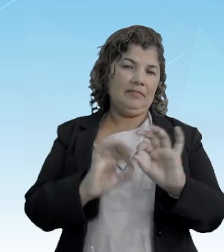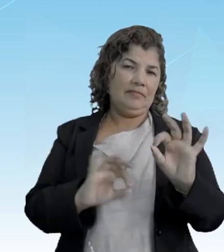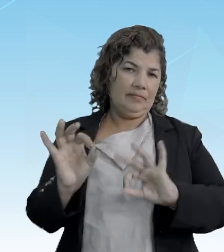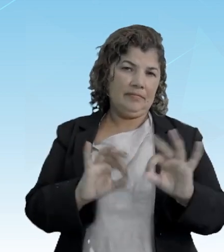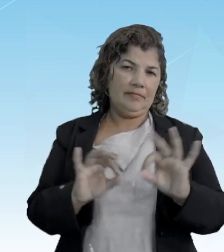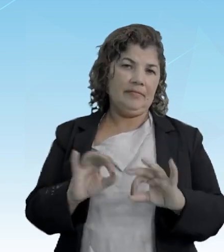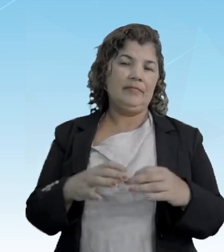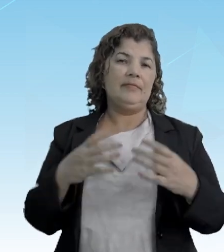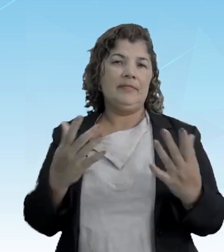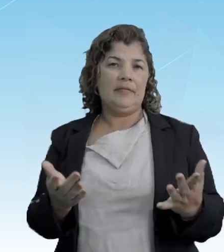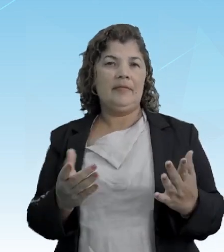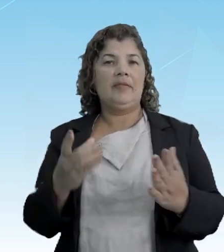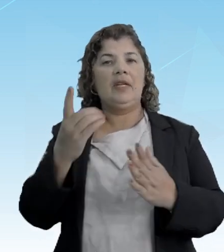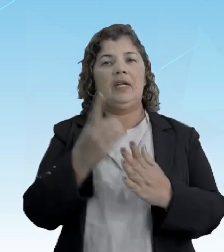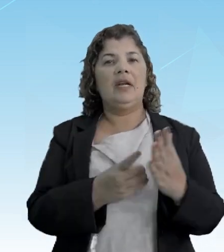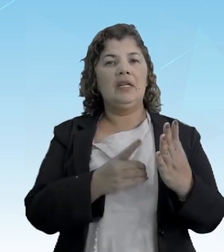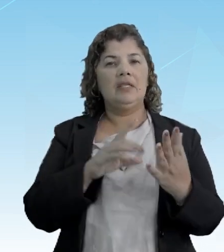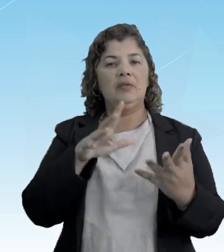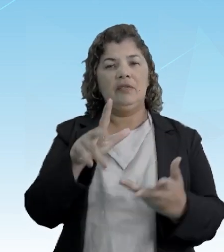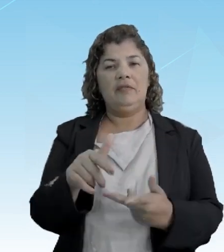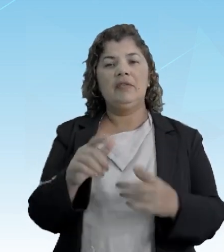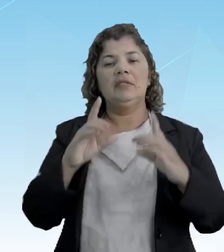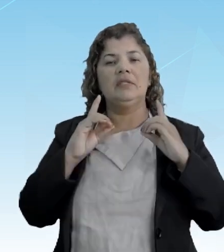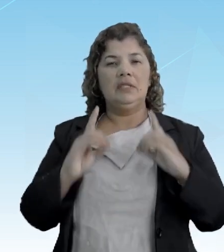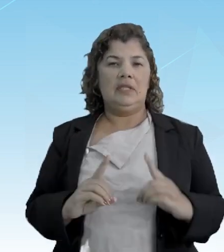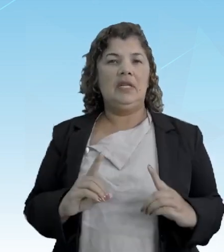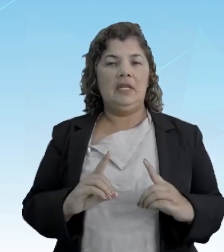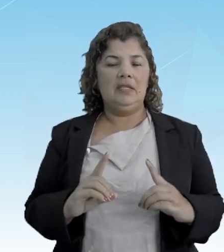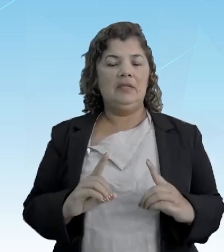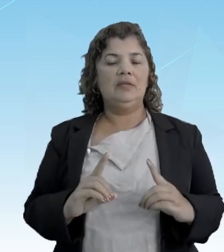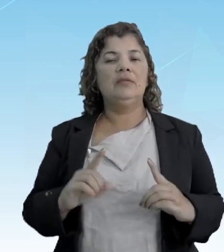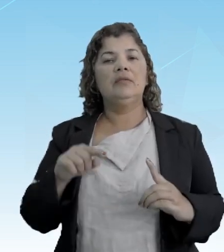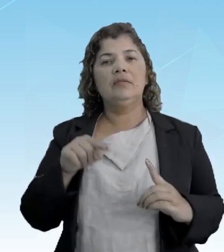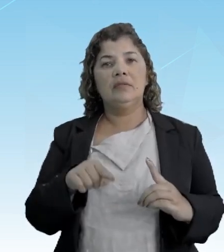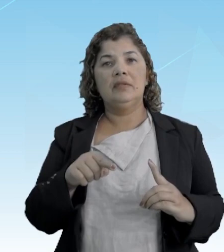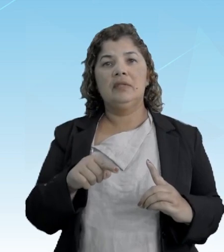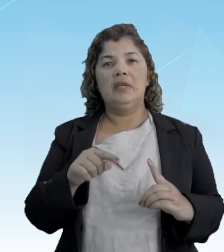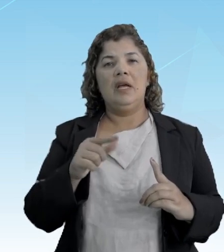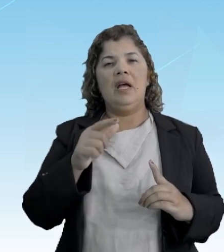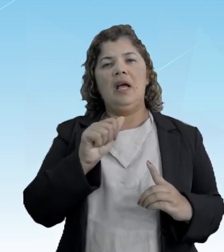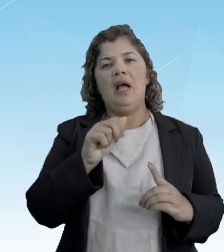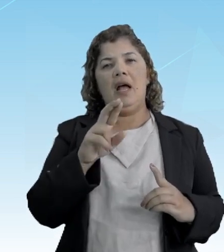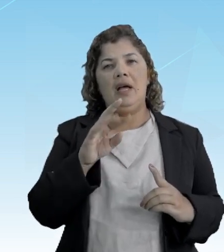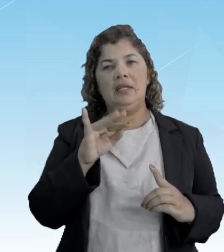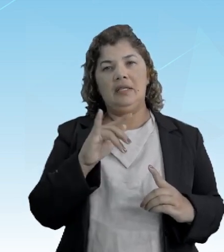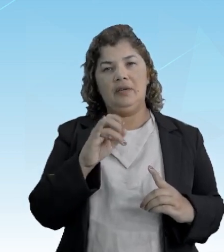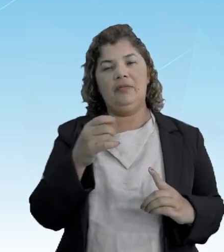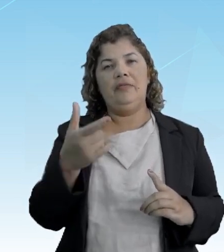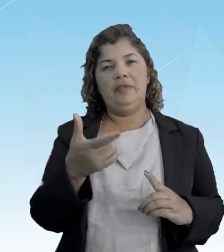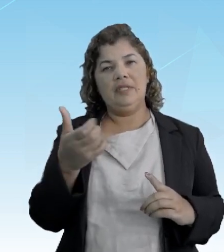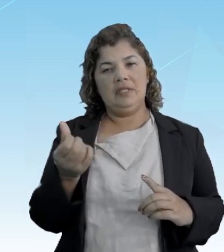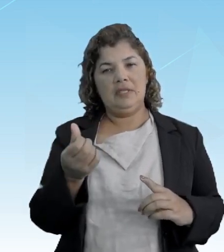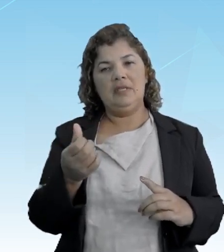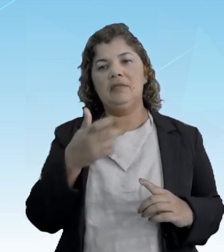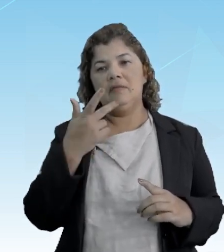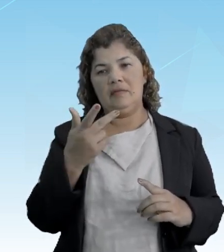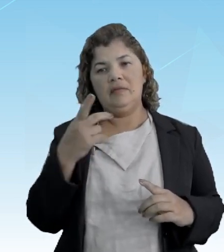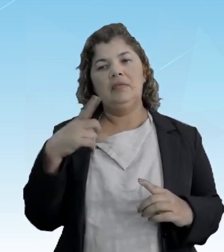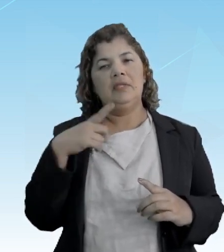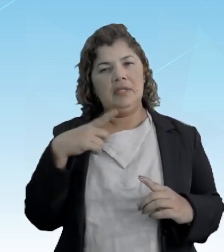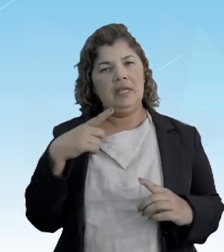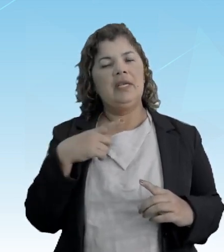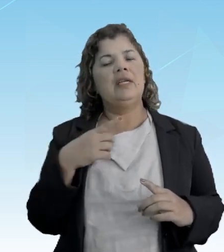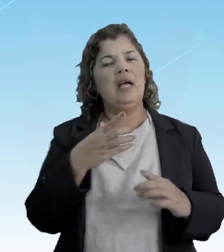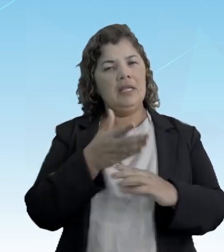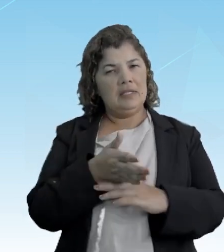Então, a Declaração Universal dos Direitos Humanos, ela, no seu artigo 26, ela é bem clara em dizer que nós temos